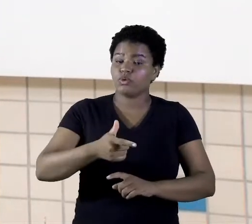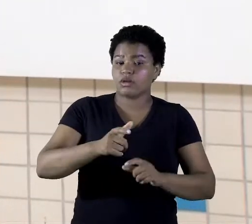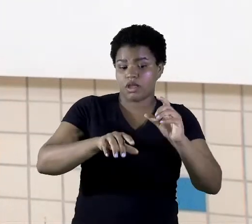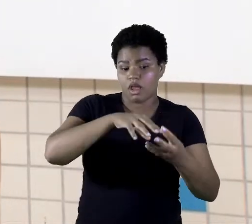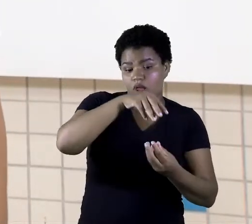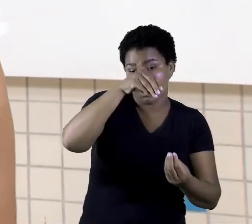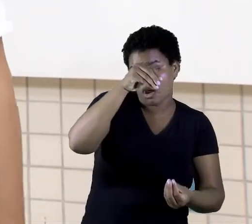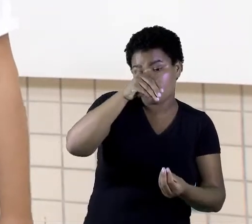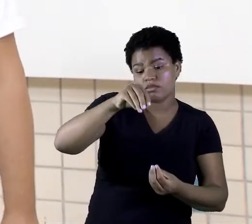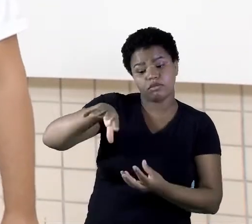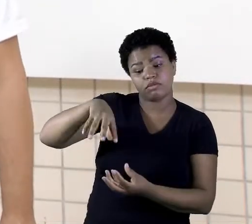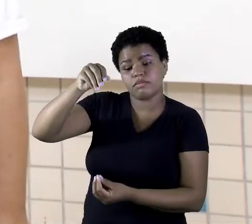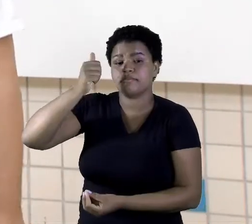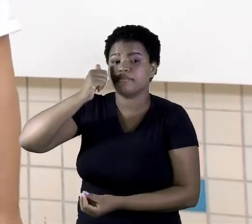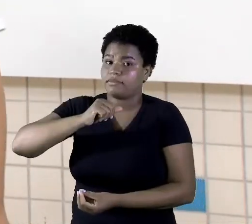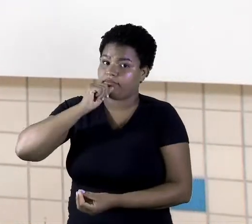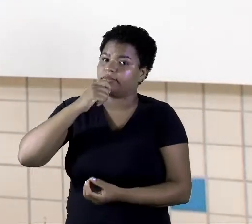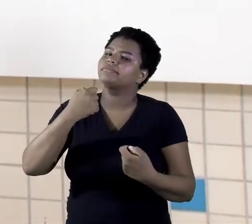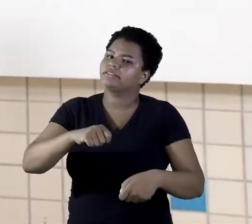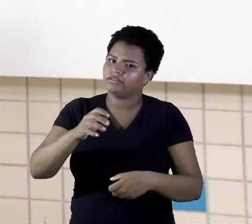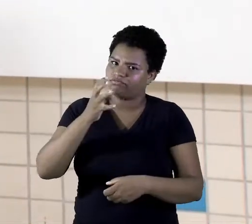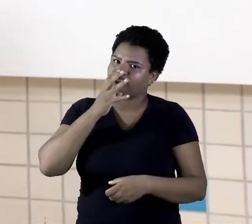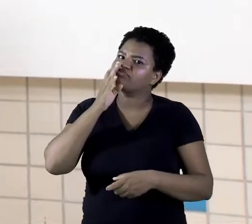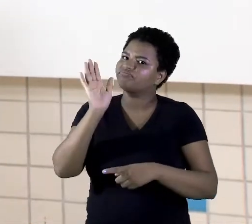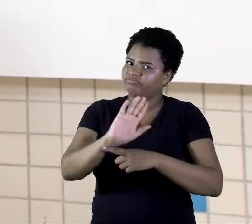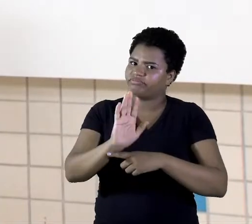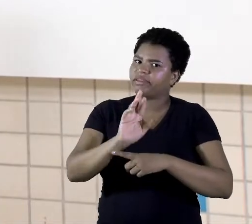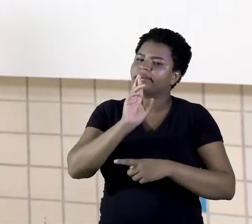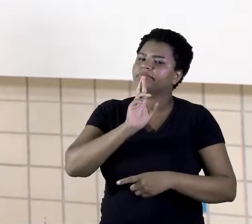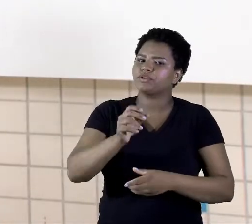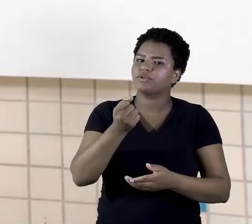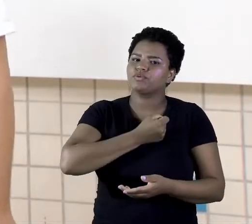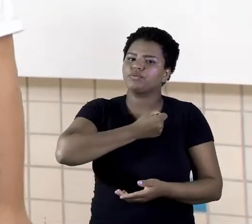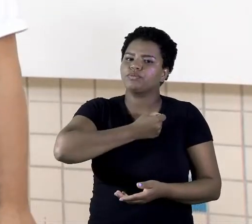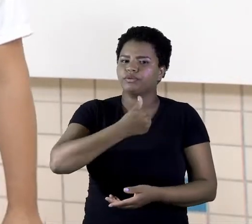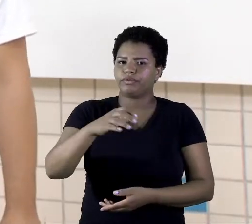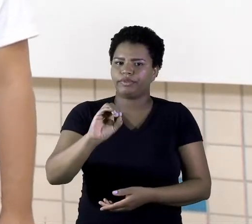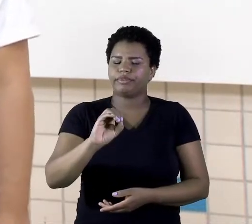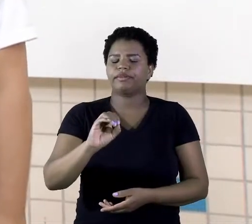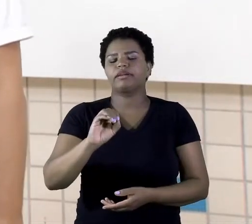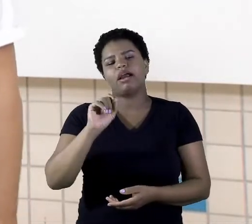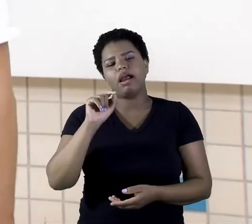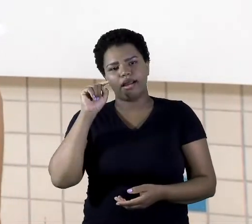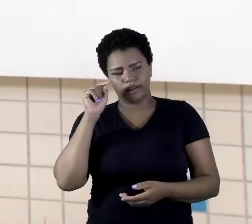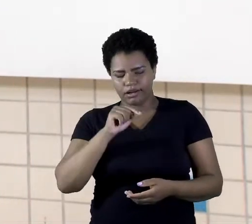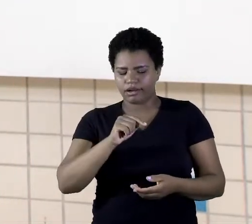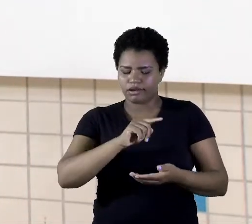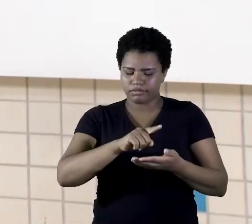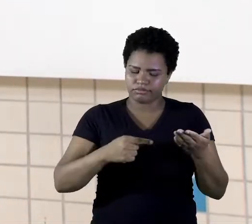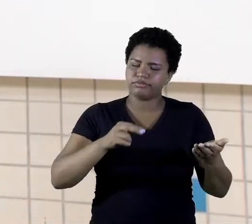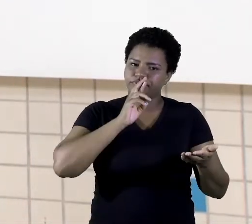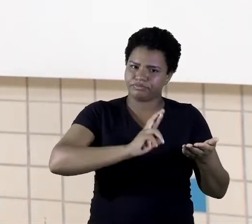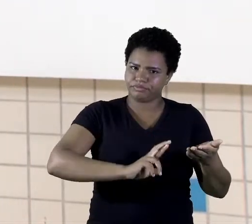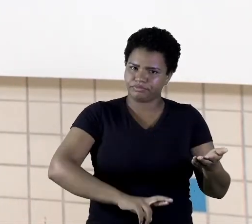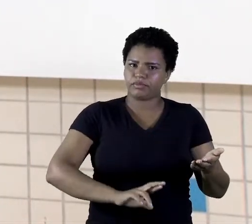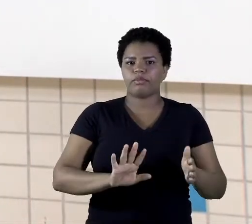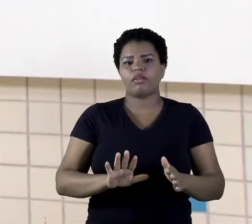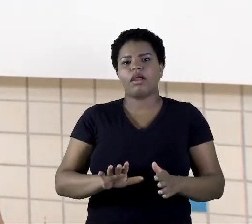responder a número 10. Então, se você assistir o vídeo, você consegue responder, porque lá no vídeo